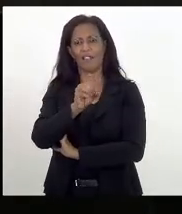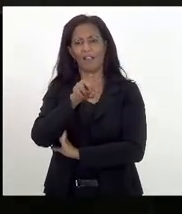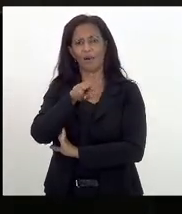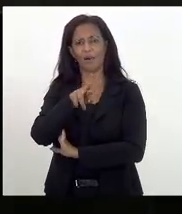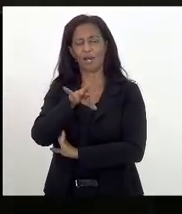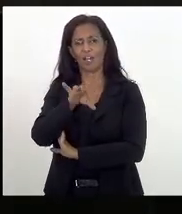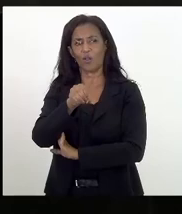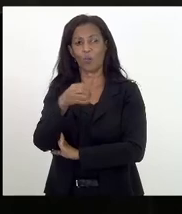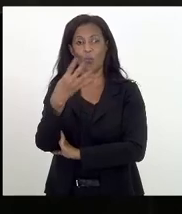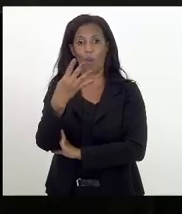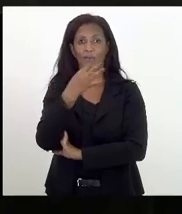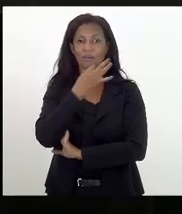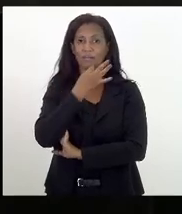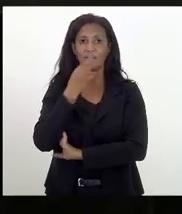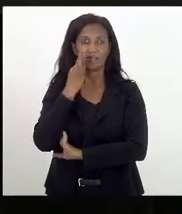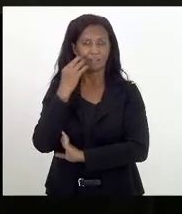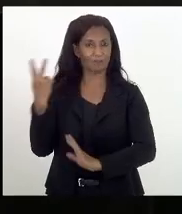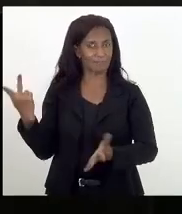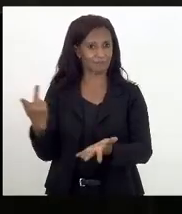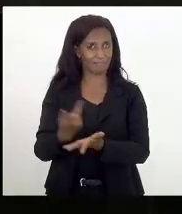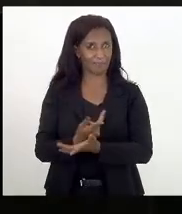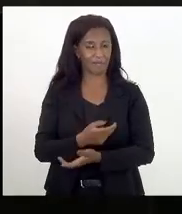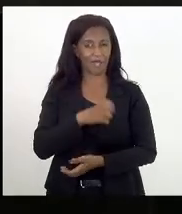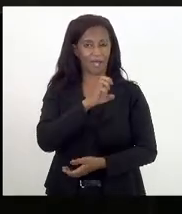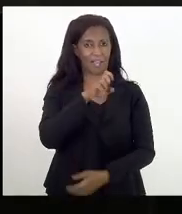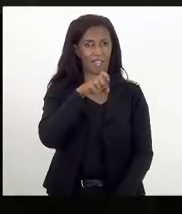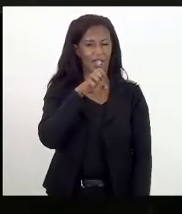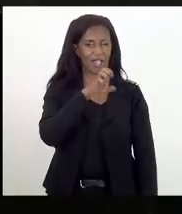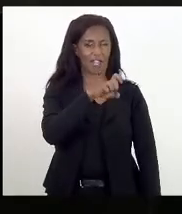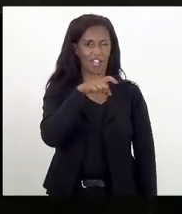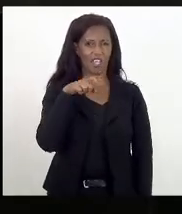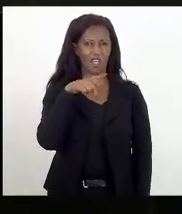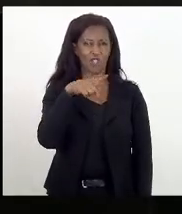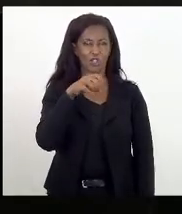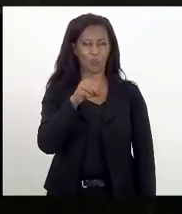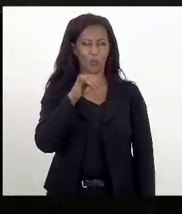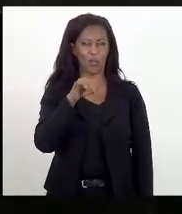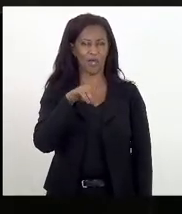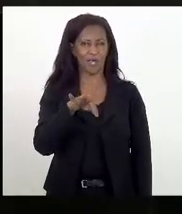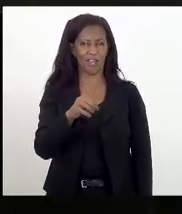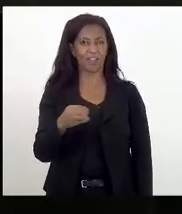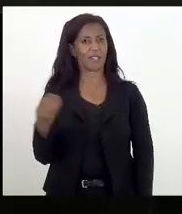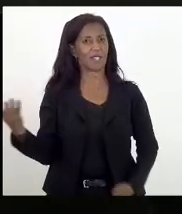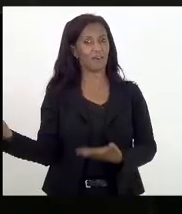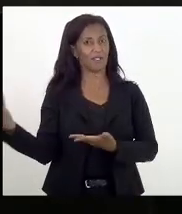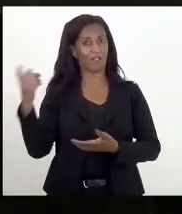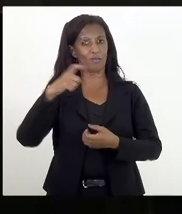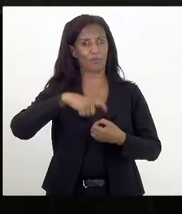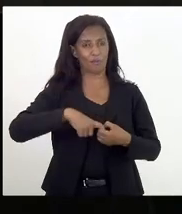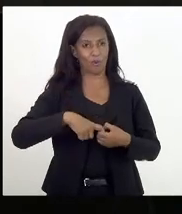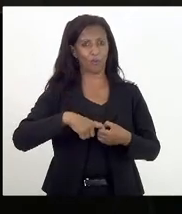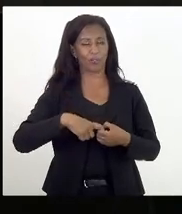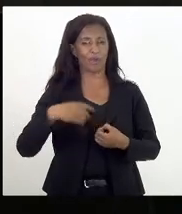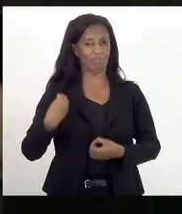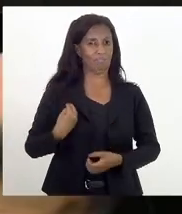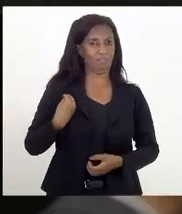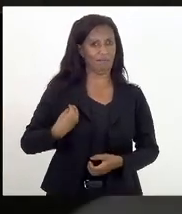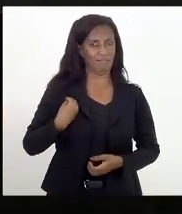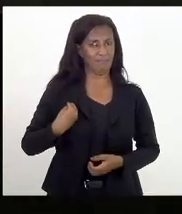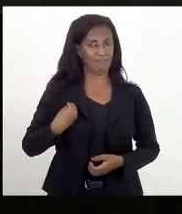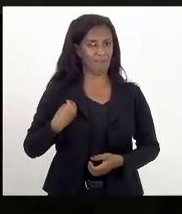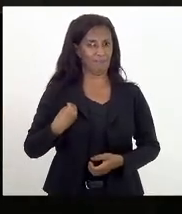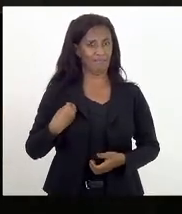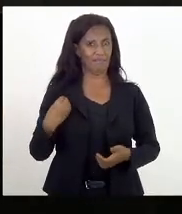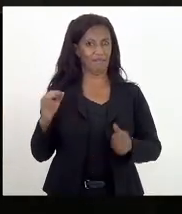Estado do Rio Grande do Sul a partir de aquário de Setembro a Expointer Nós Vamos retomar os eventos presenciais com esta esse